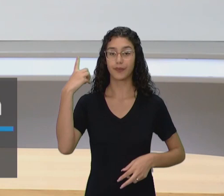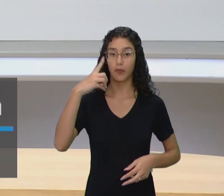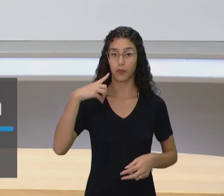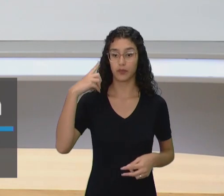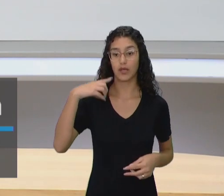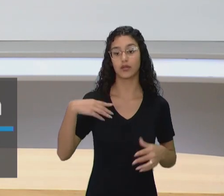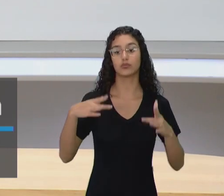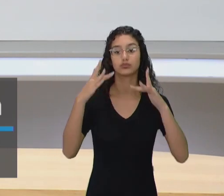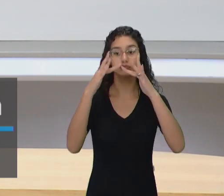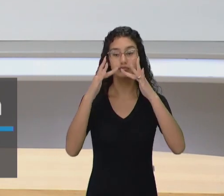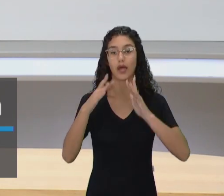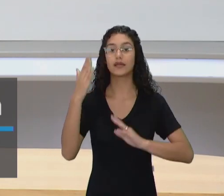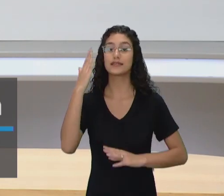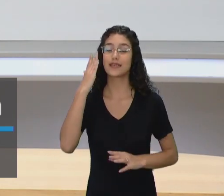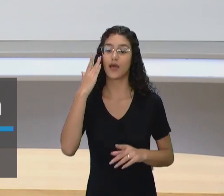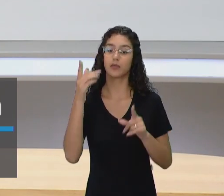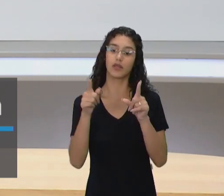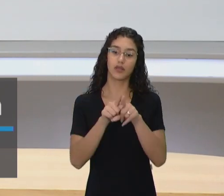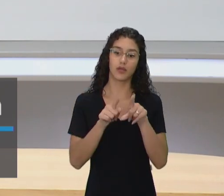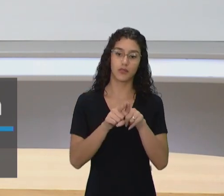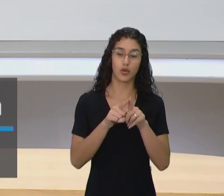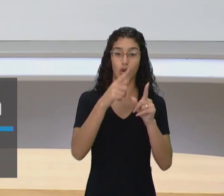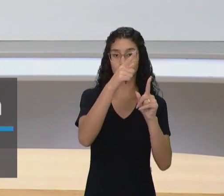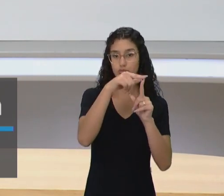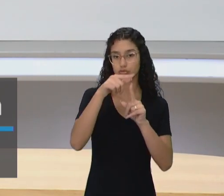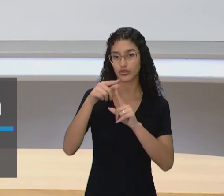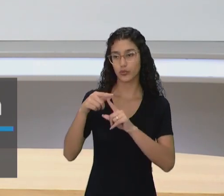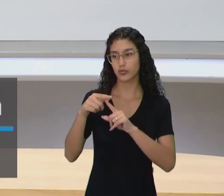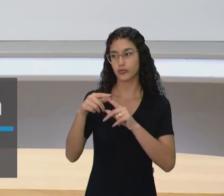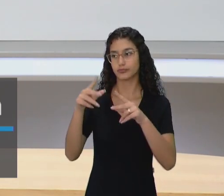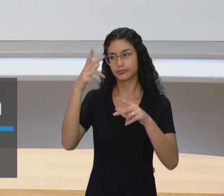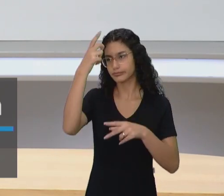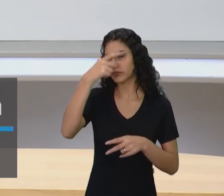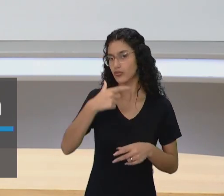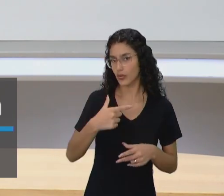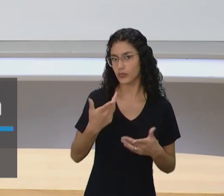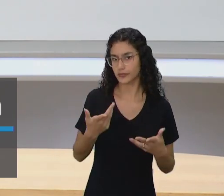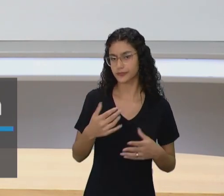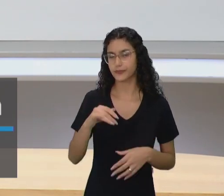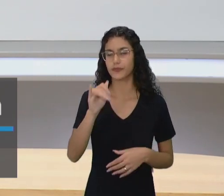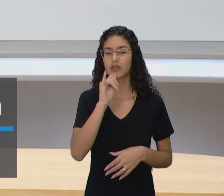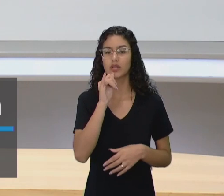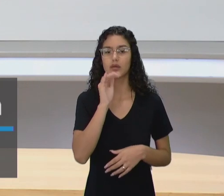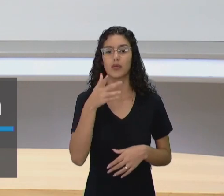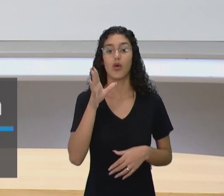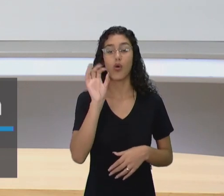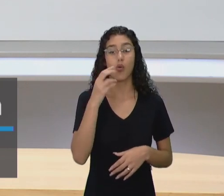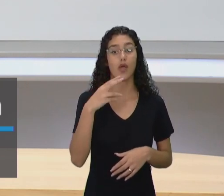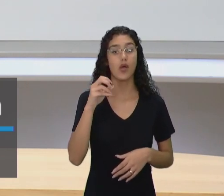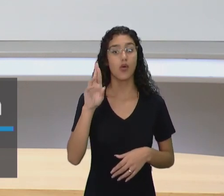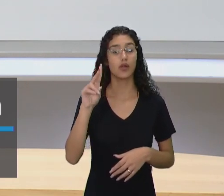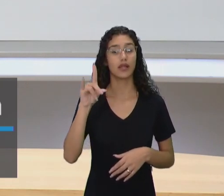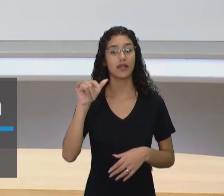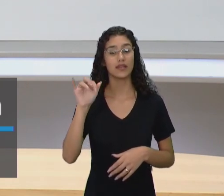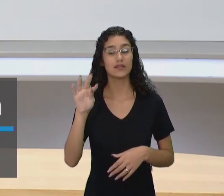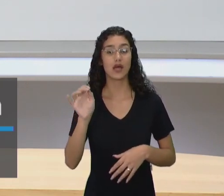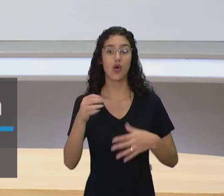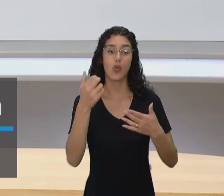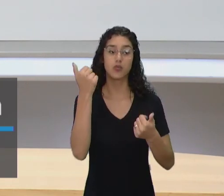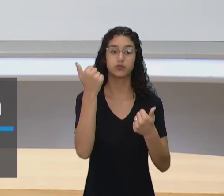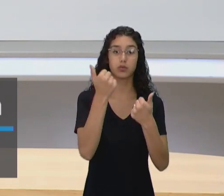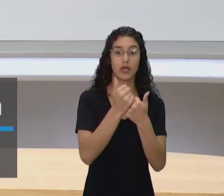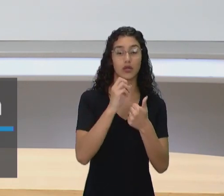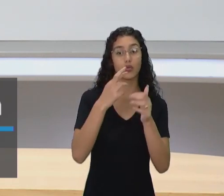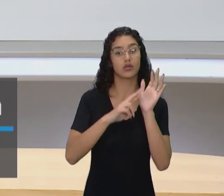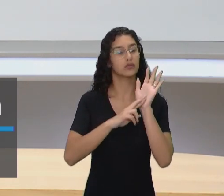estão alinhados com esse tipo de personagem, ou seja, ou eles são ruralistas, ou eles foram apoiados por ruralistas, ou